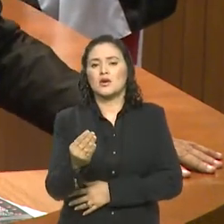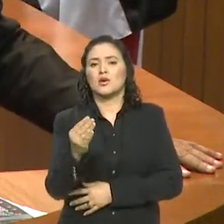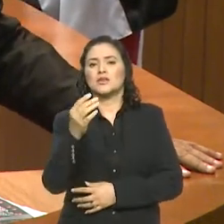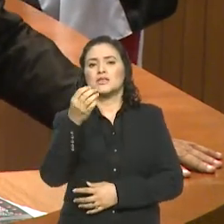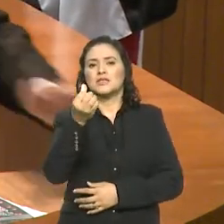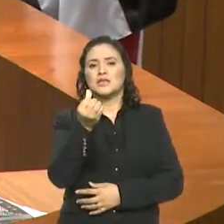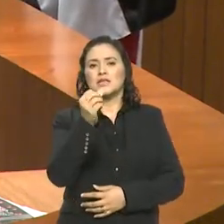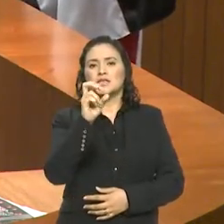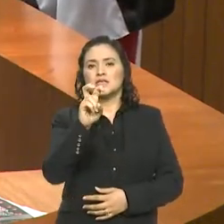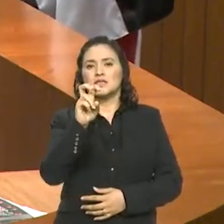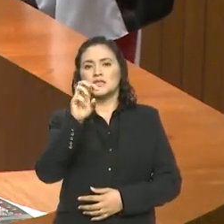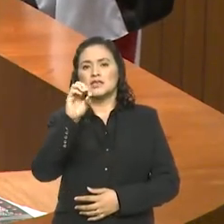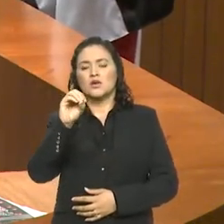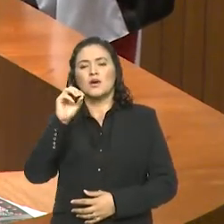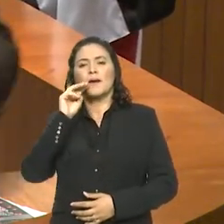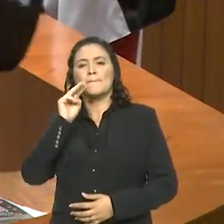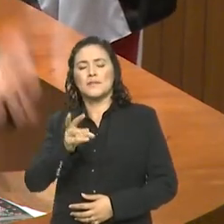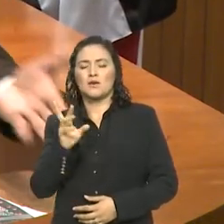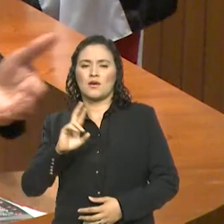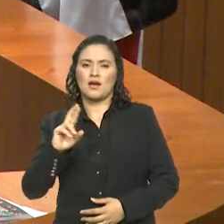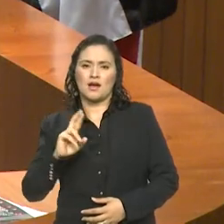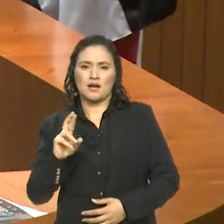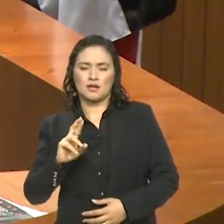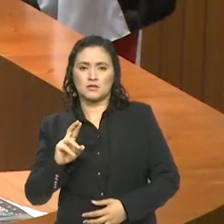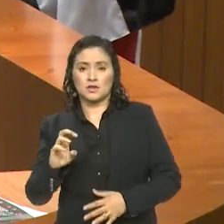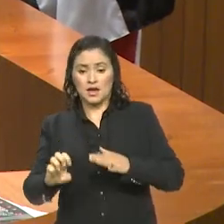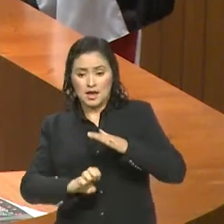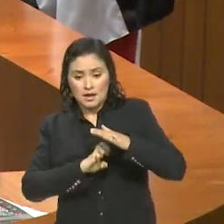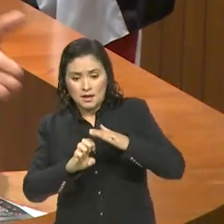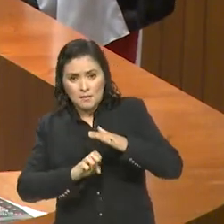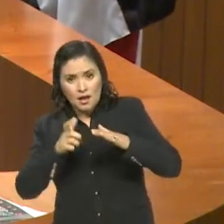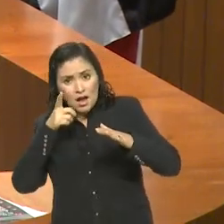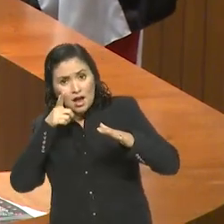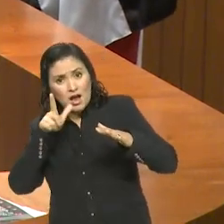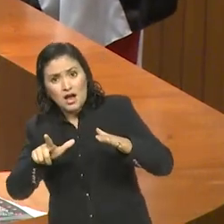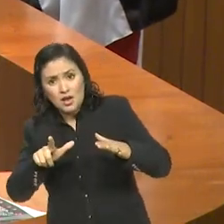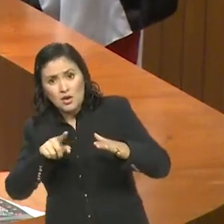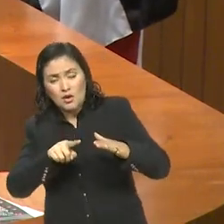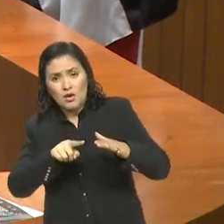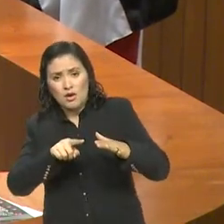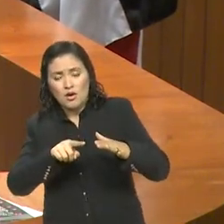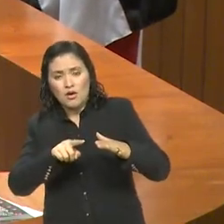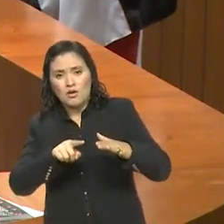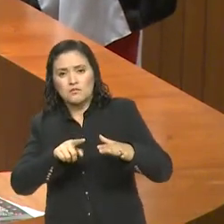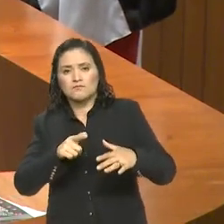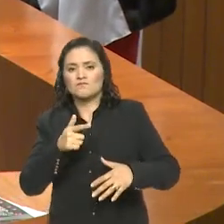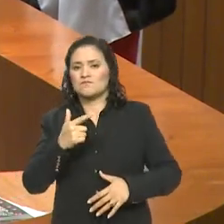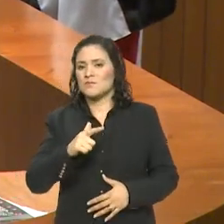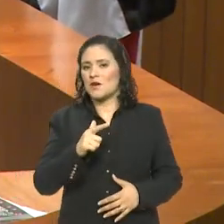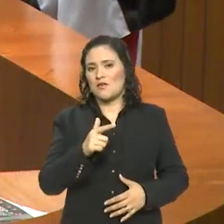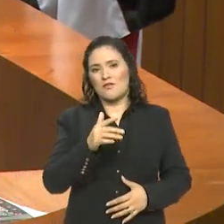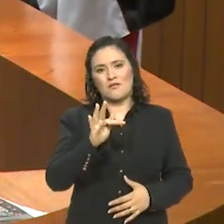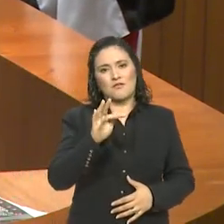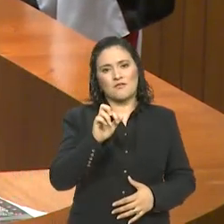R$1,650 bilhão. A empresa que ganhou não tem ferro, tem balsa. É uma empresa lá do